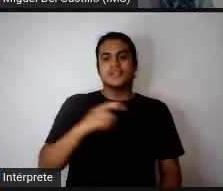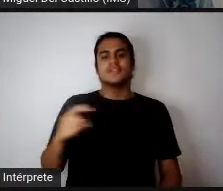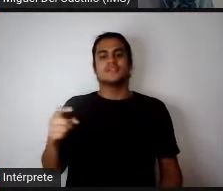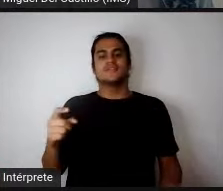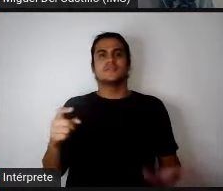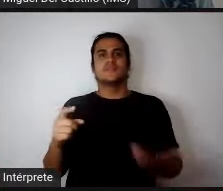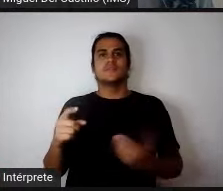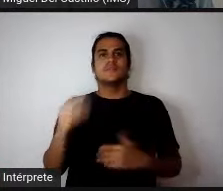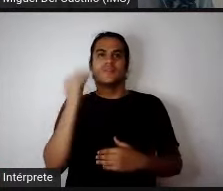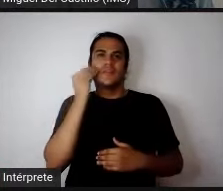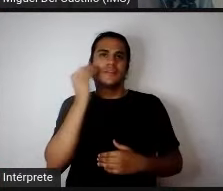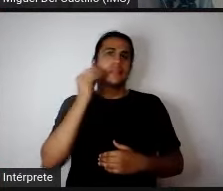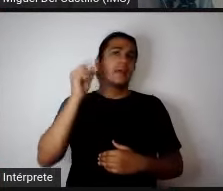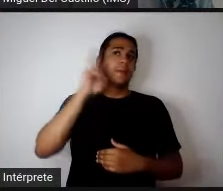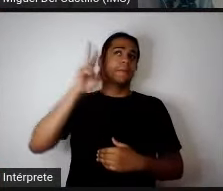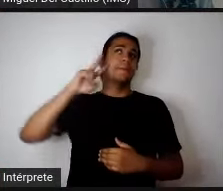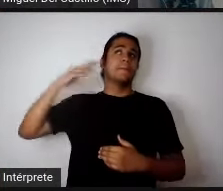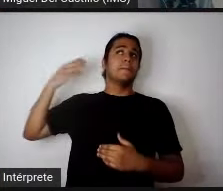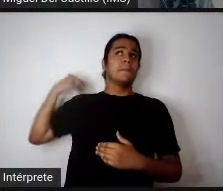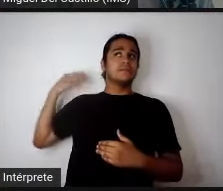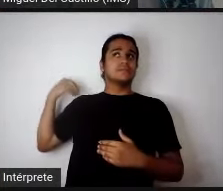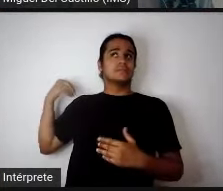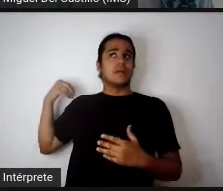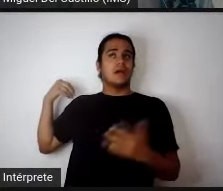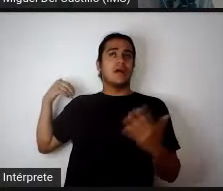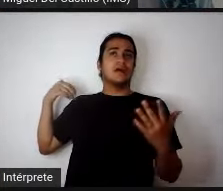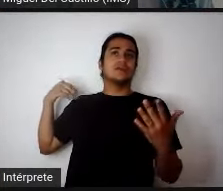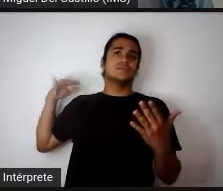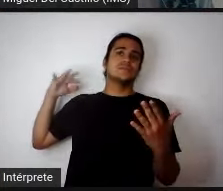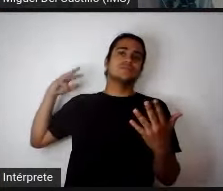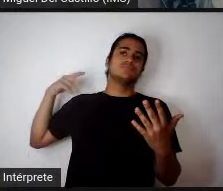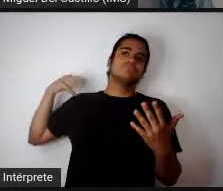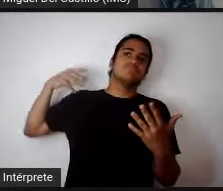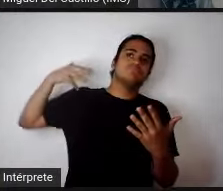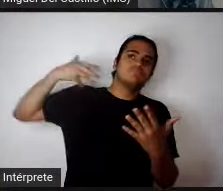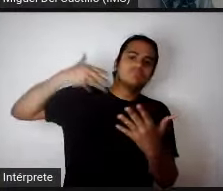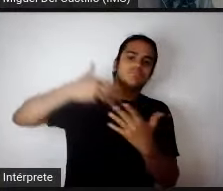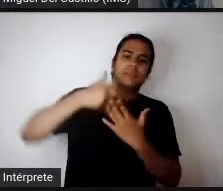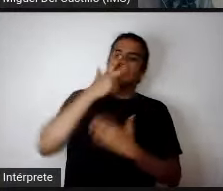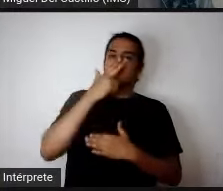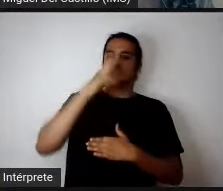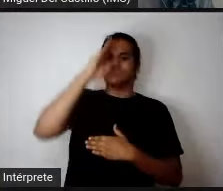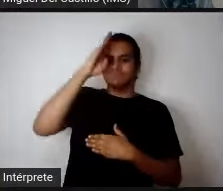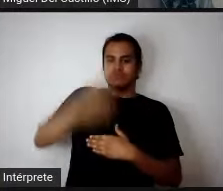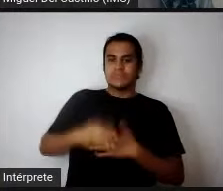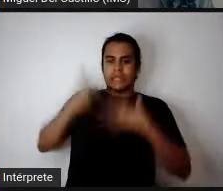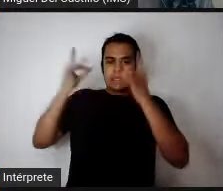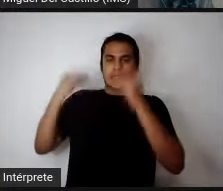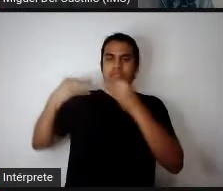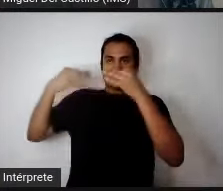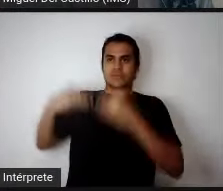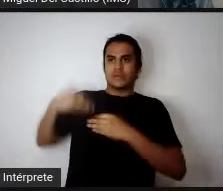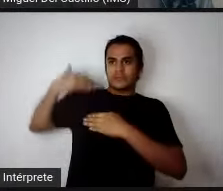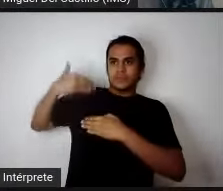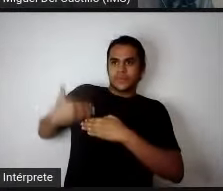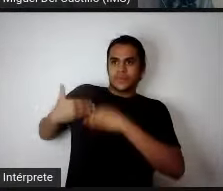o passado assim, friamente, isso, porque tudo fica